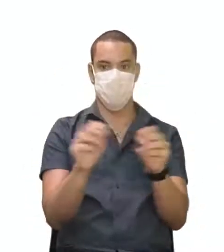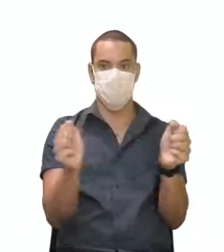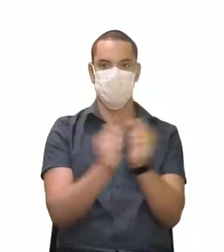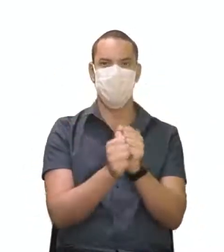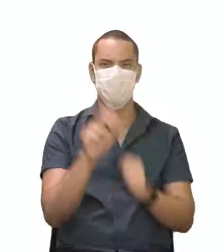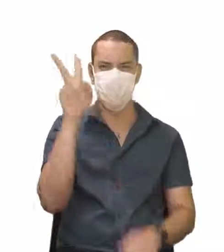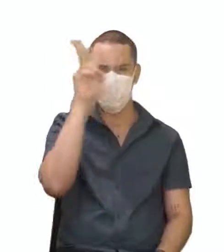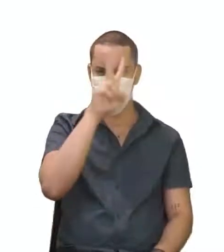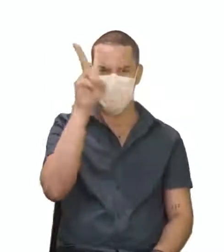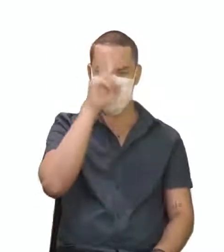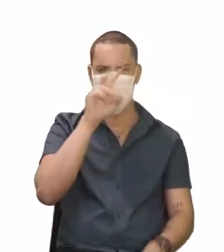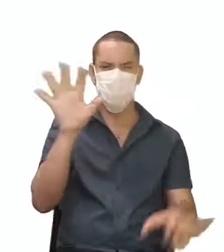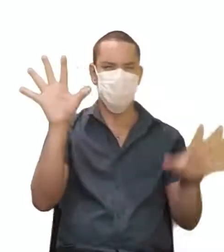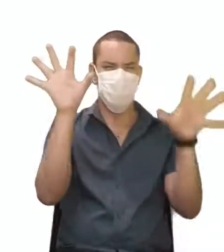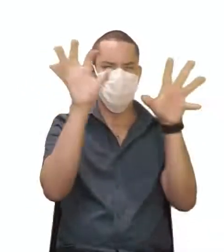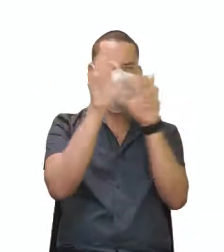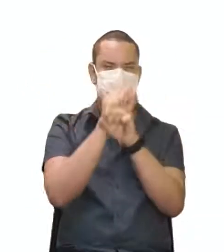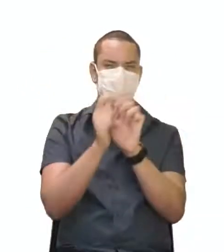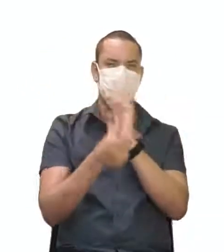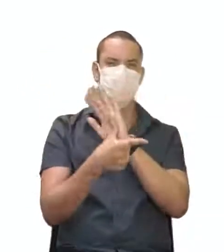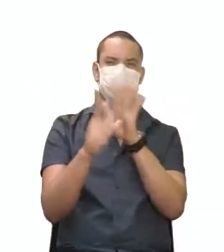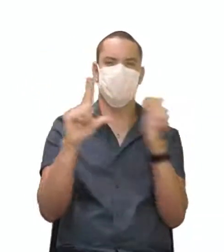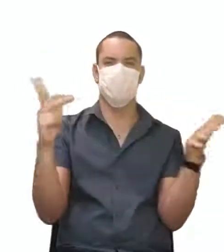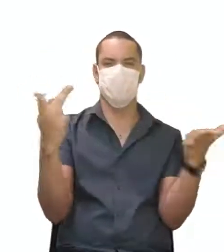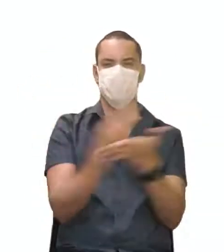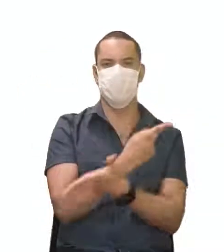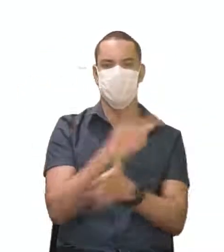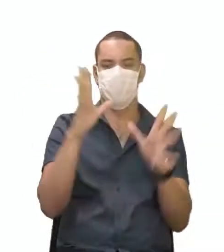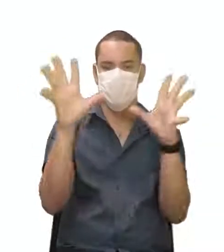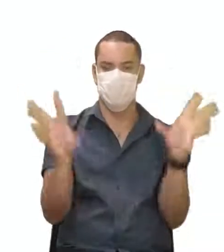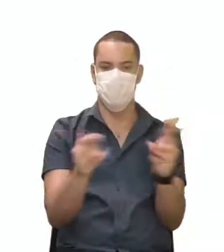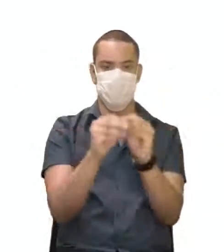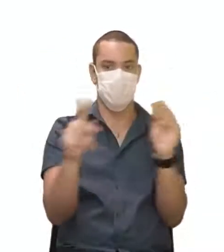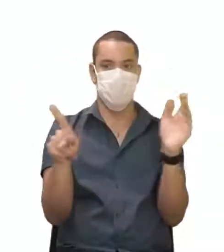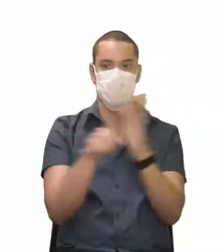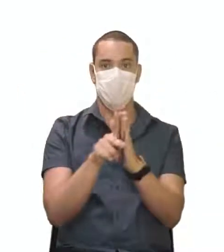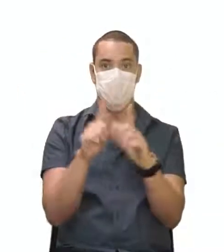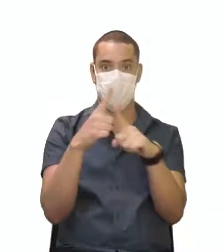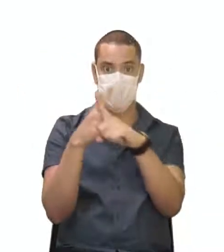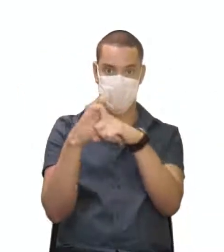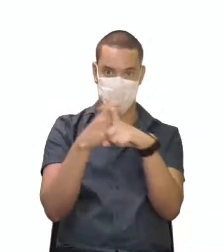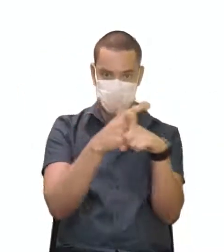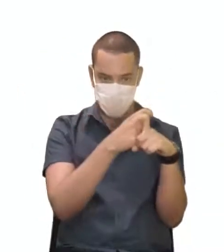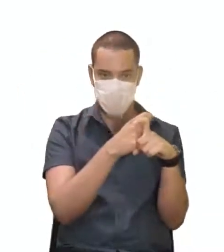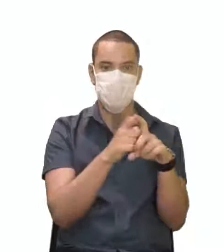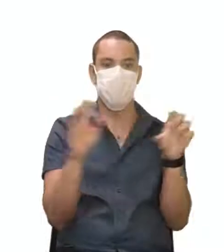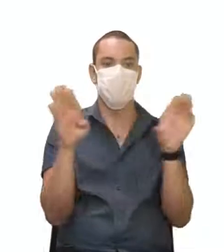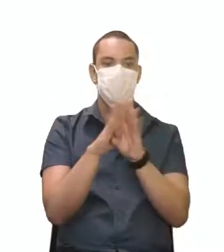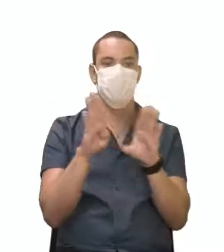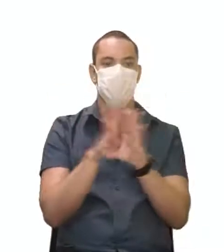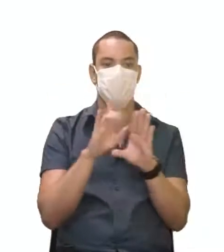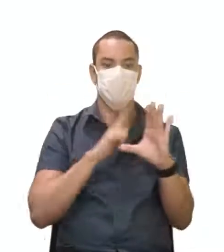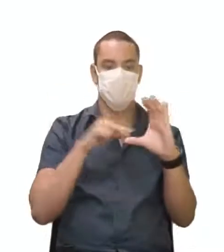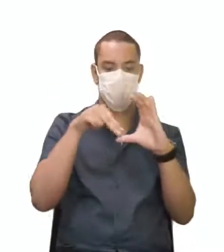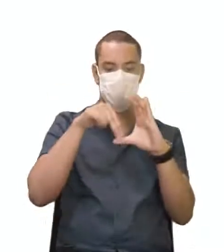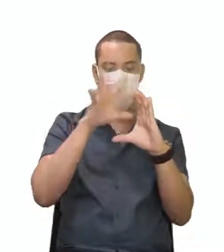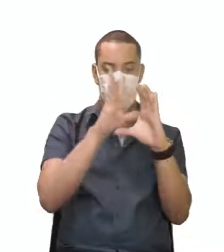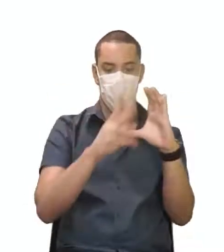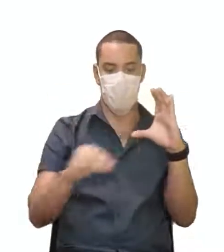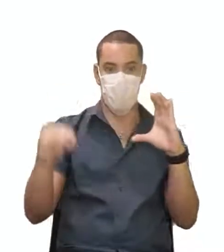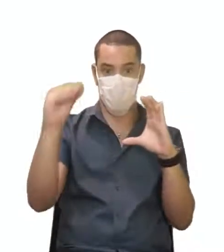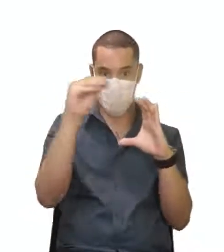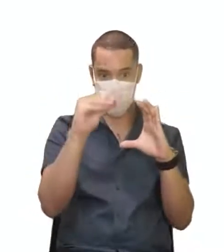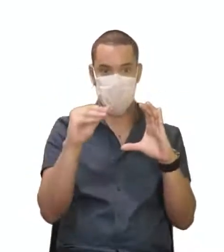escura que a gente visualiza antes do processo de condensamento dos cromossomos. E você vai ter os núcleos